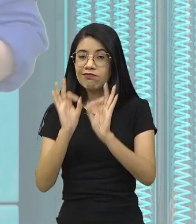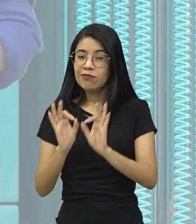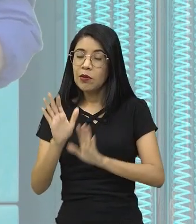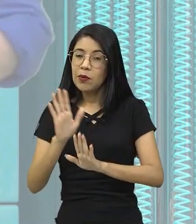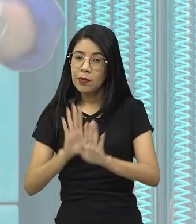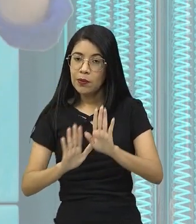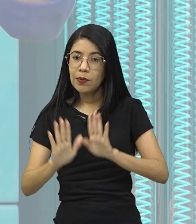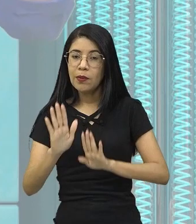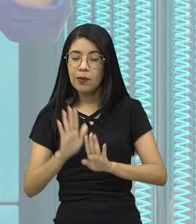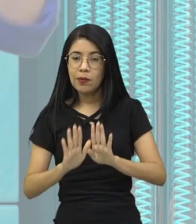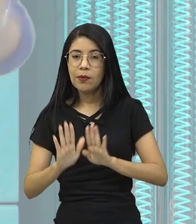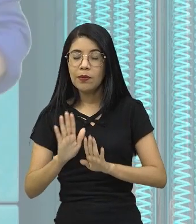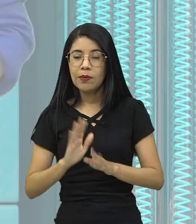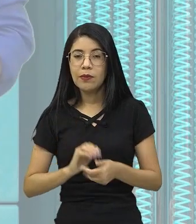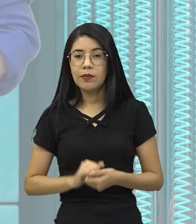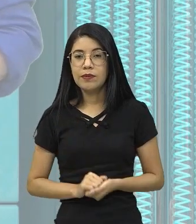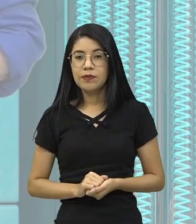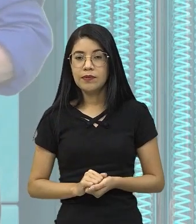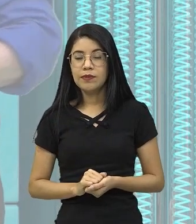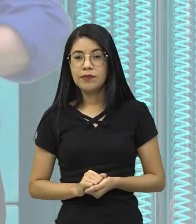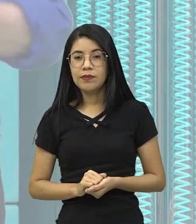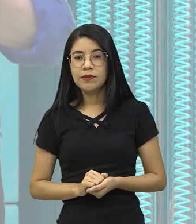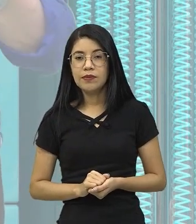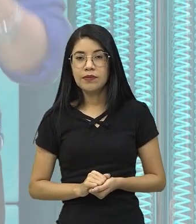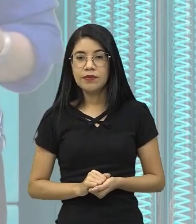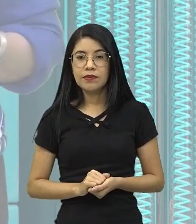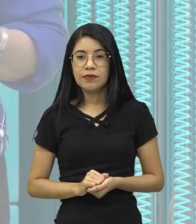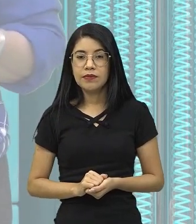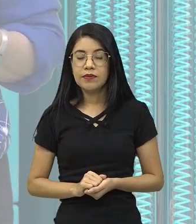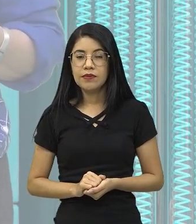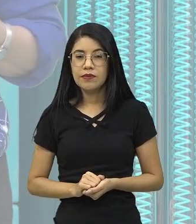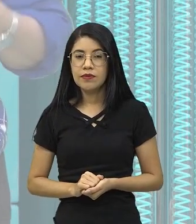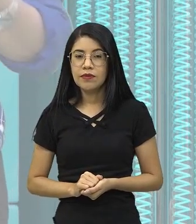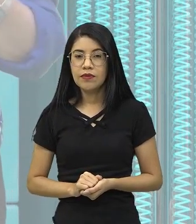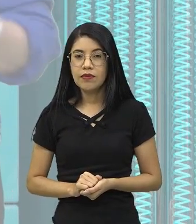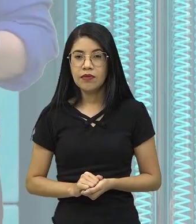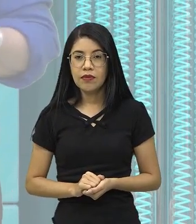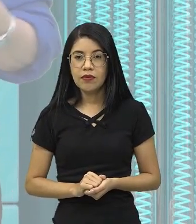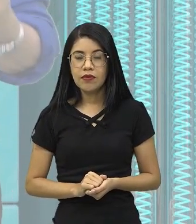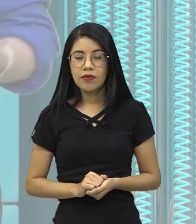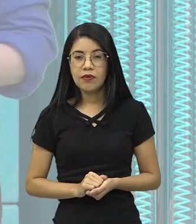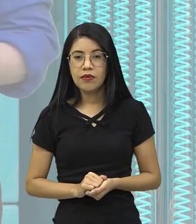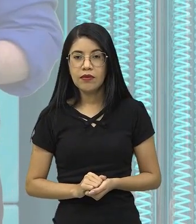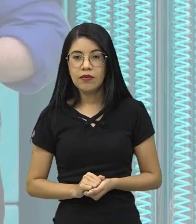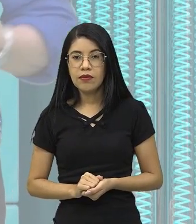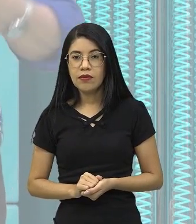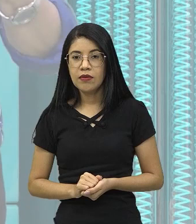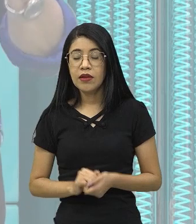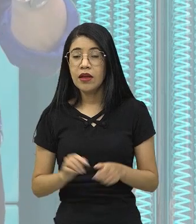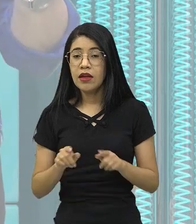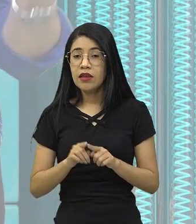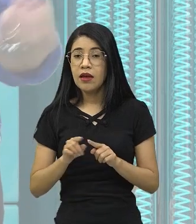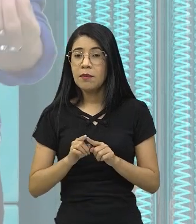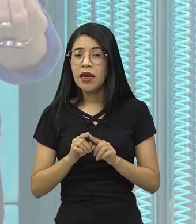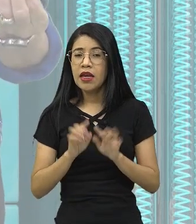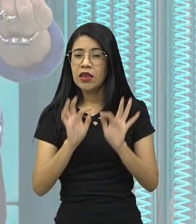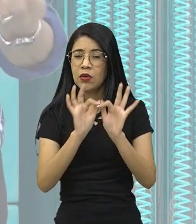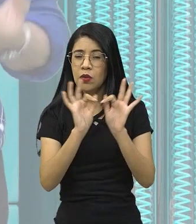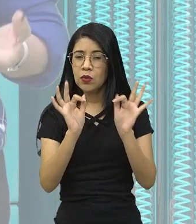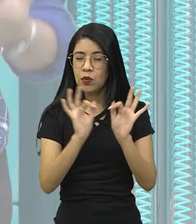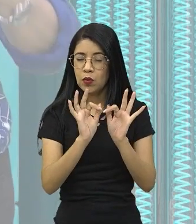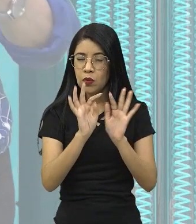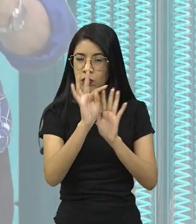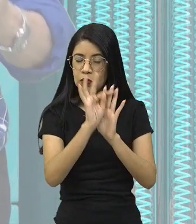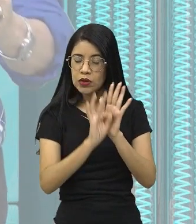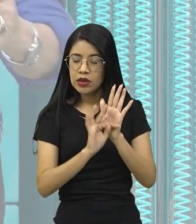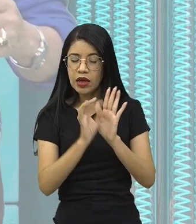de um nanoconto, é precisa, né? E a posição dessas palavras no texto são fundamentais.